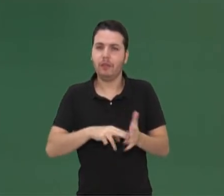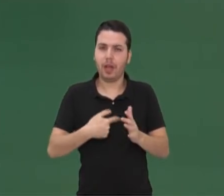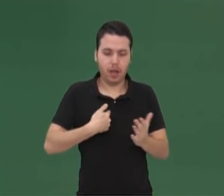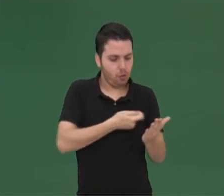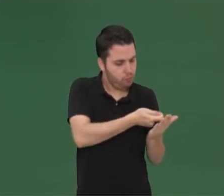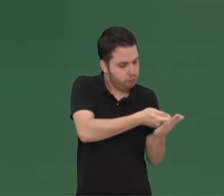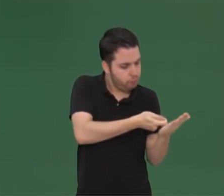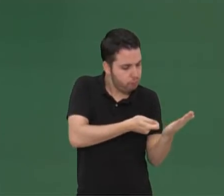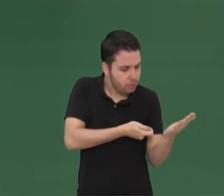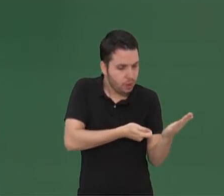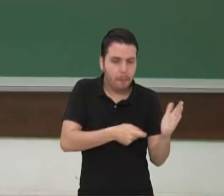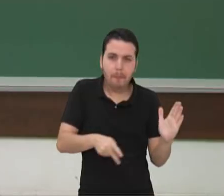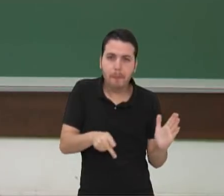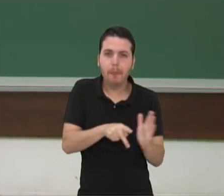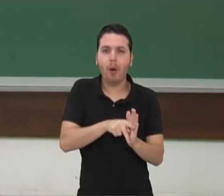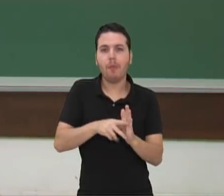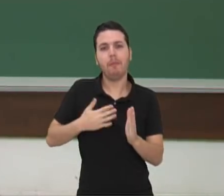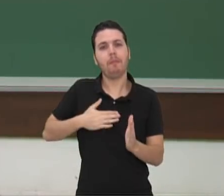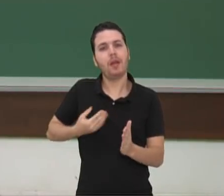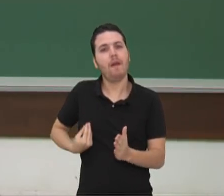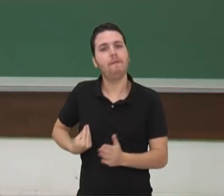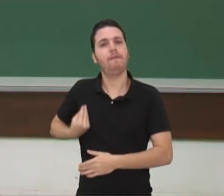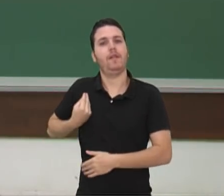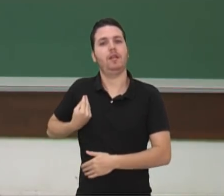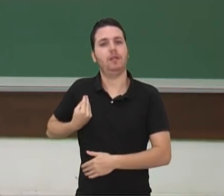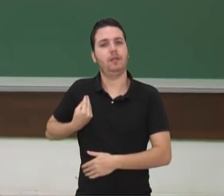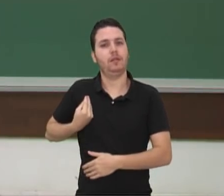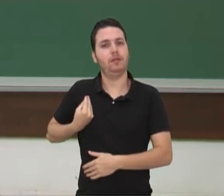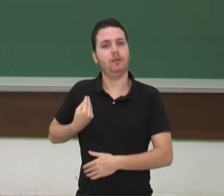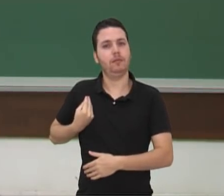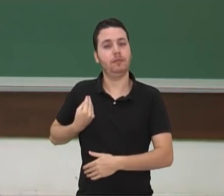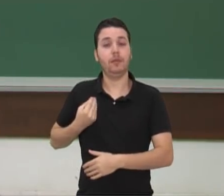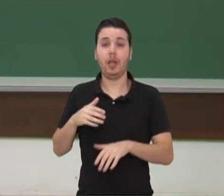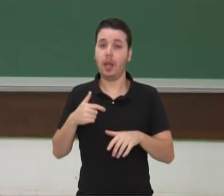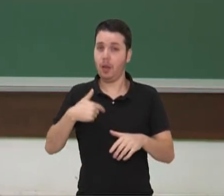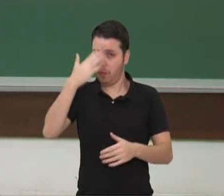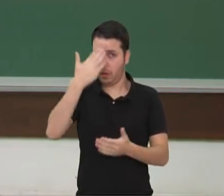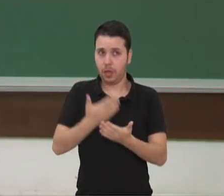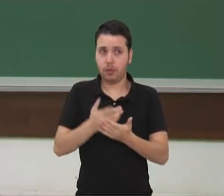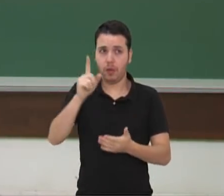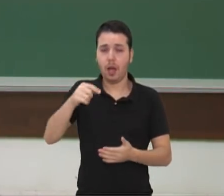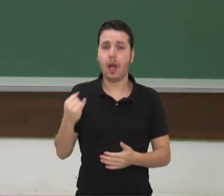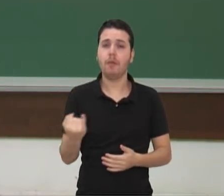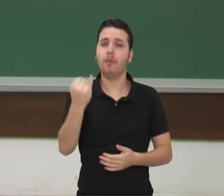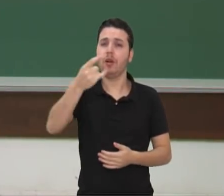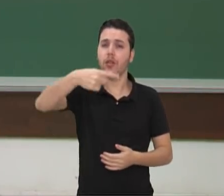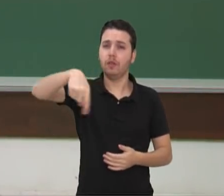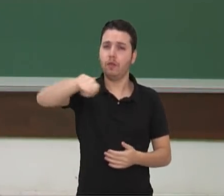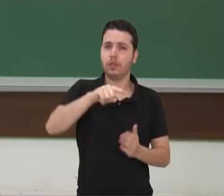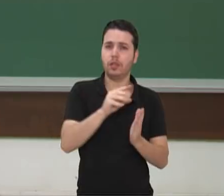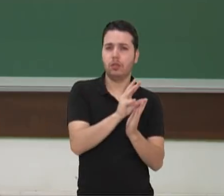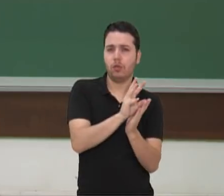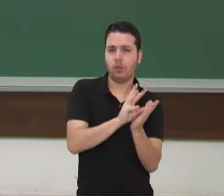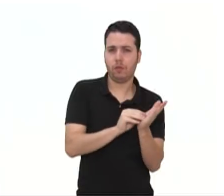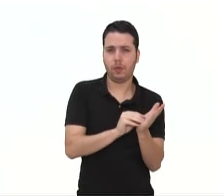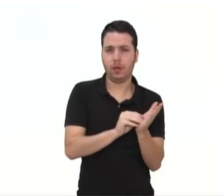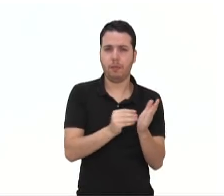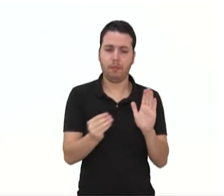vida. Eu acho que é importante você anotar isso no seu caderno. Coloque lá aula